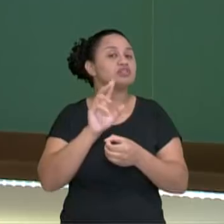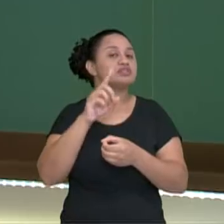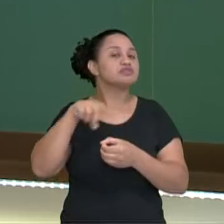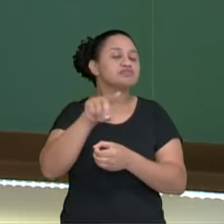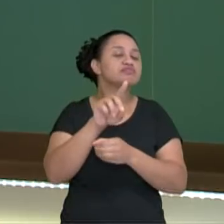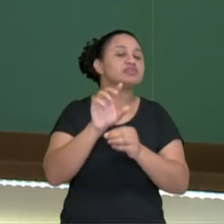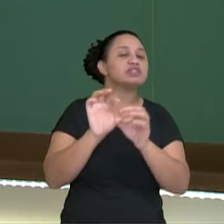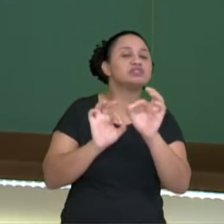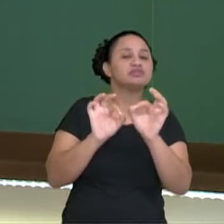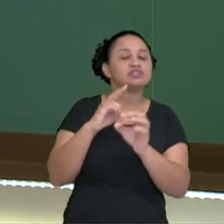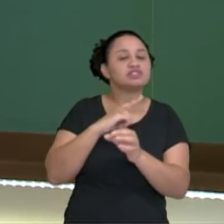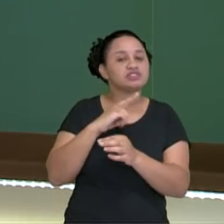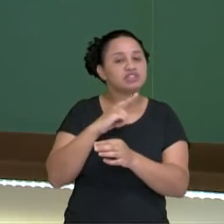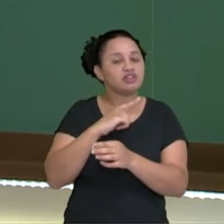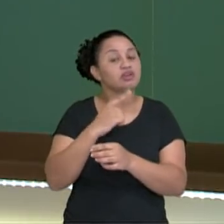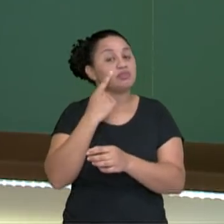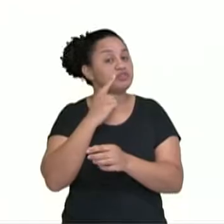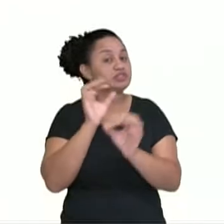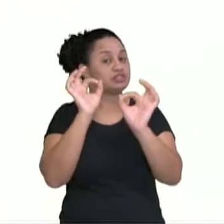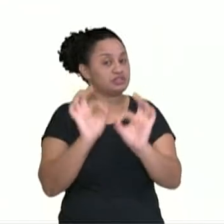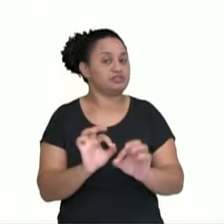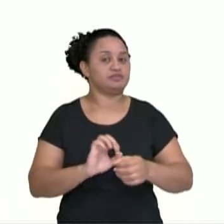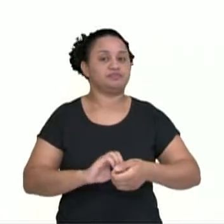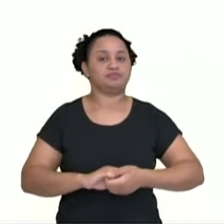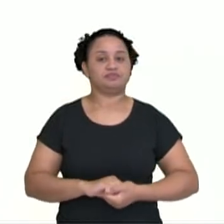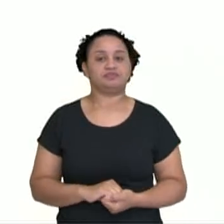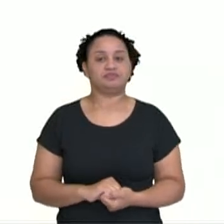vocês trouxeram para a gente, para ver se está correta.